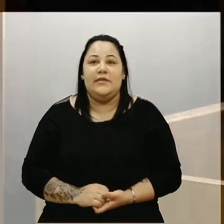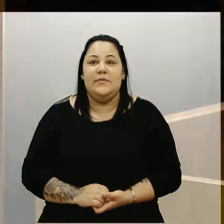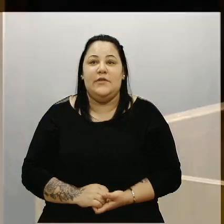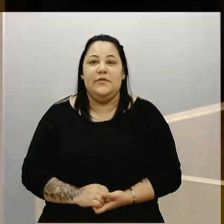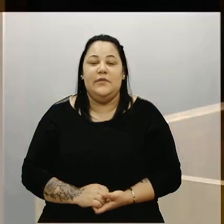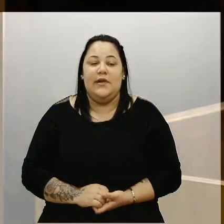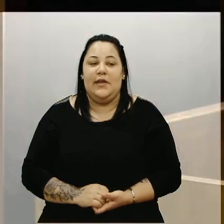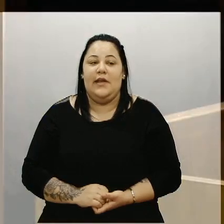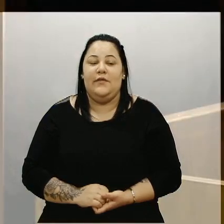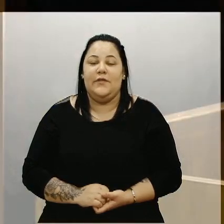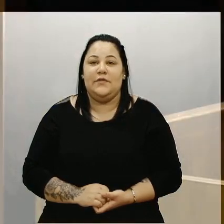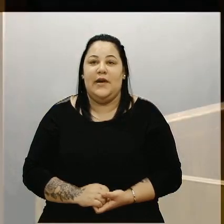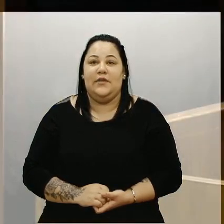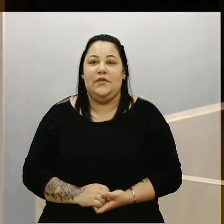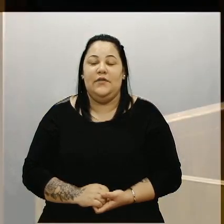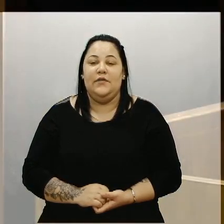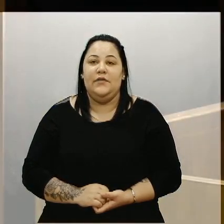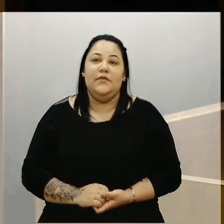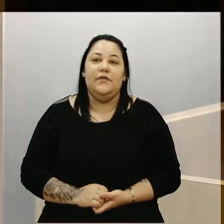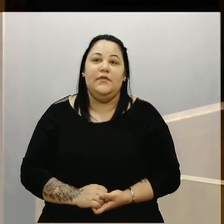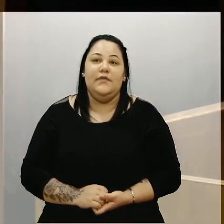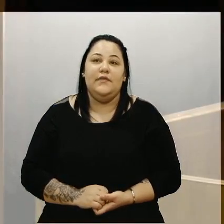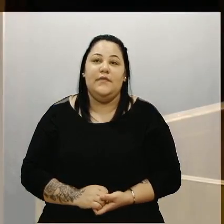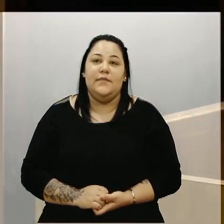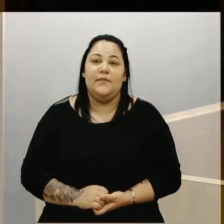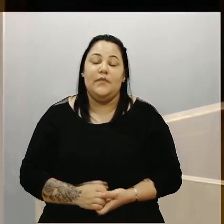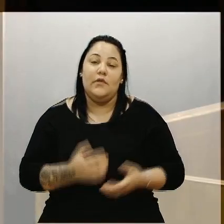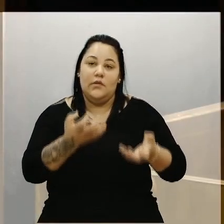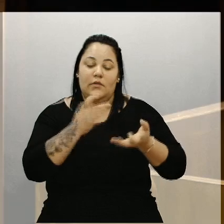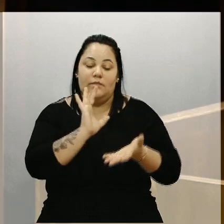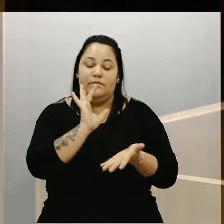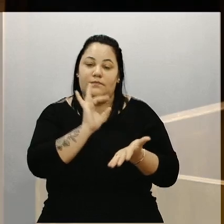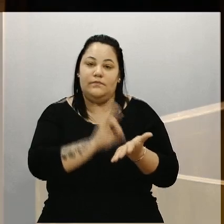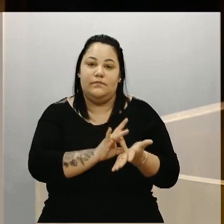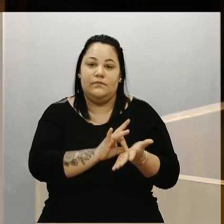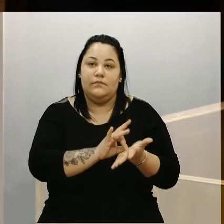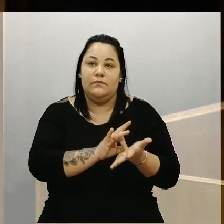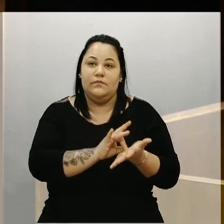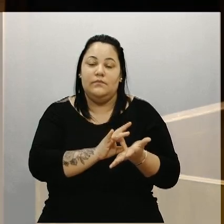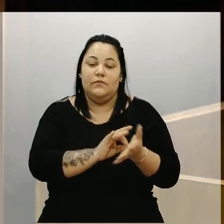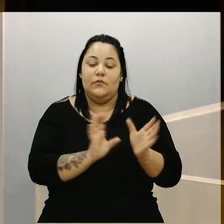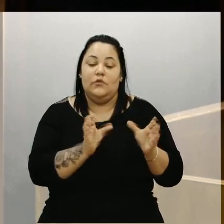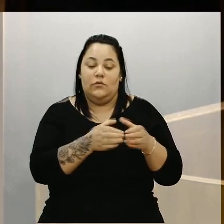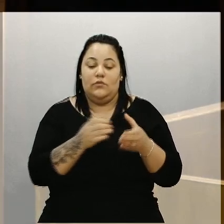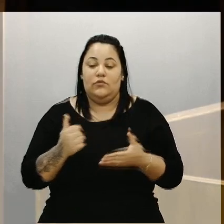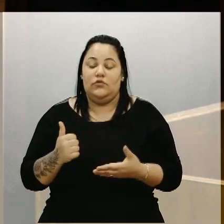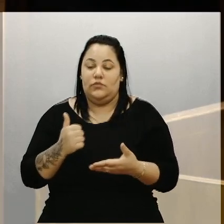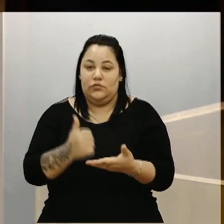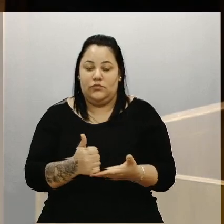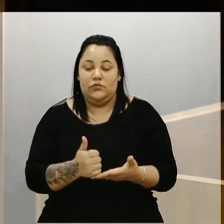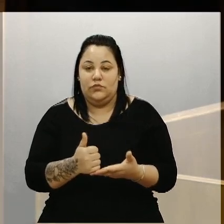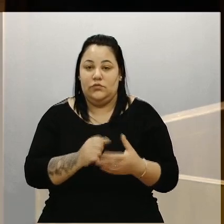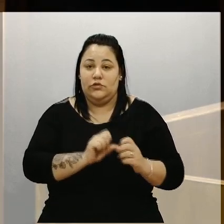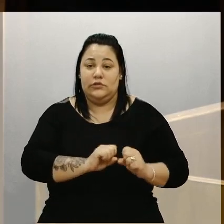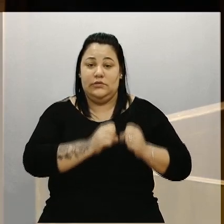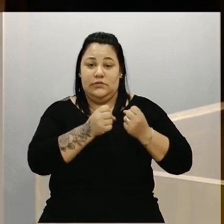observadas as normas regimentais, requerem a instalação da Frente Parlamentar em apoio e